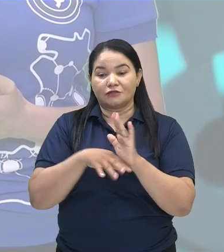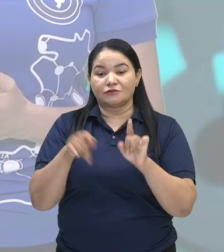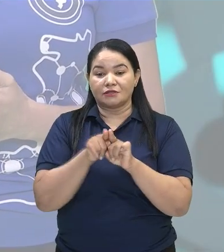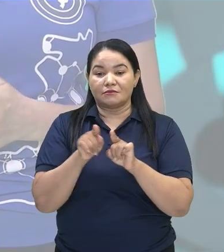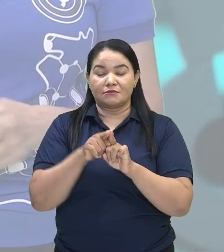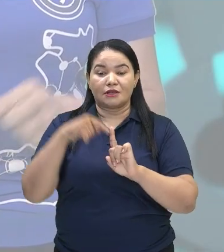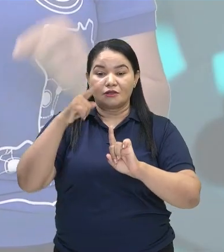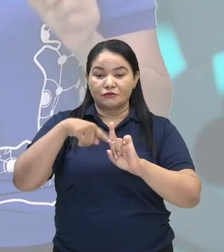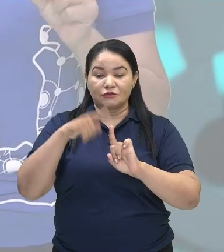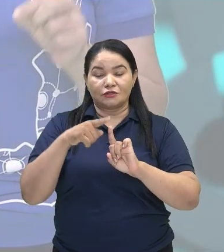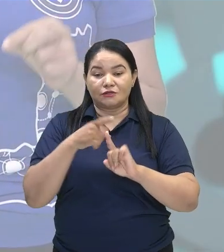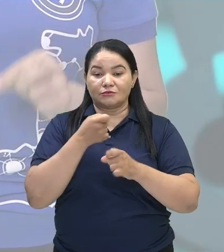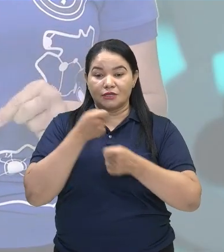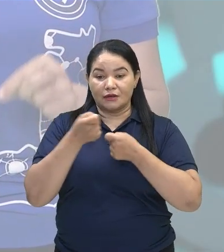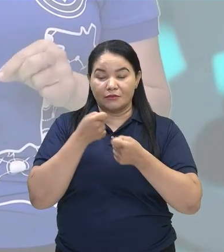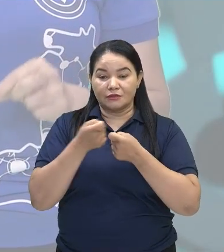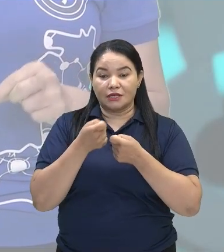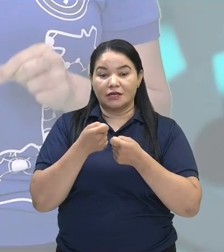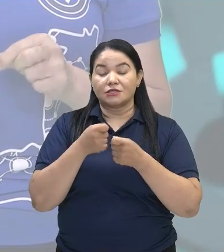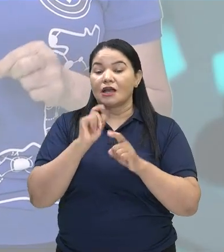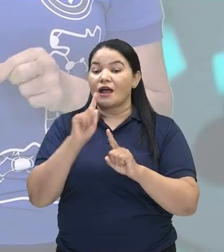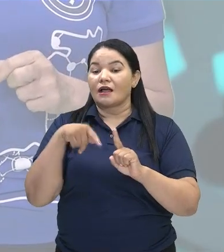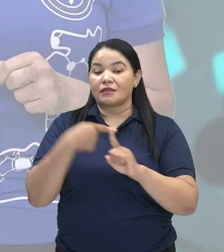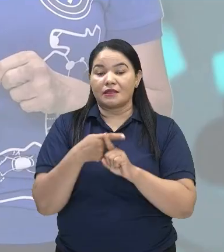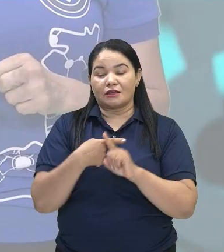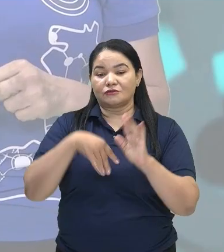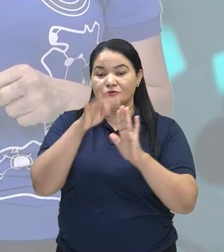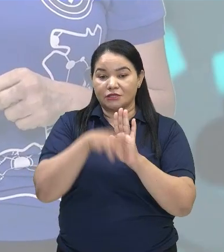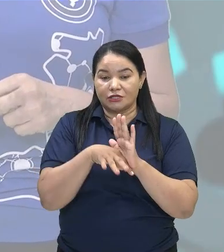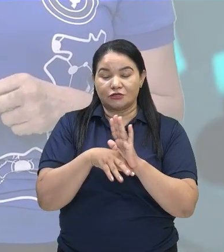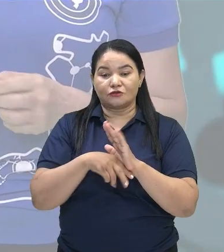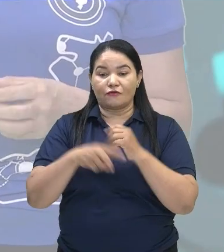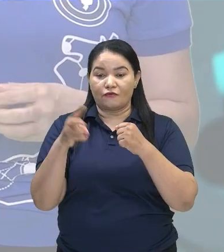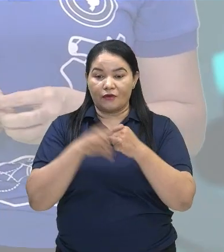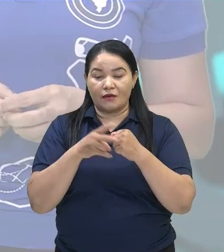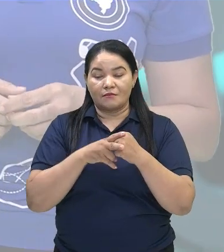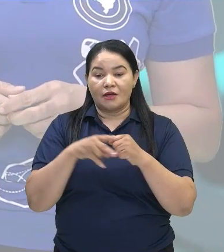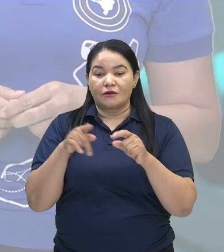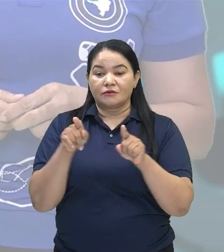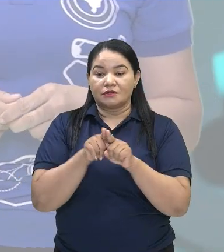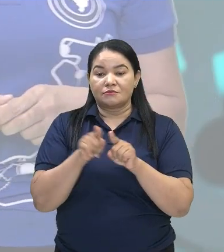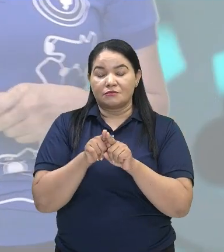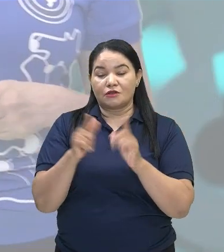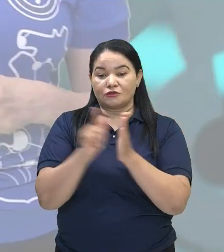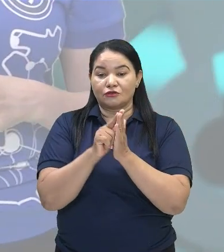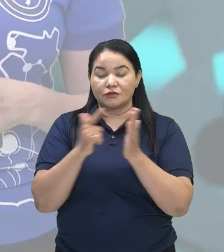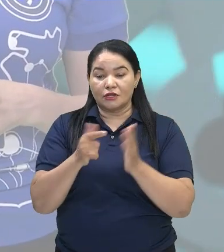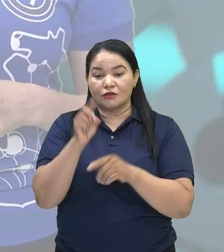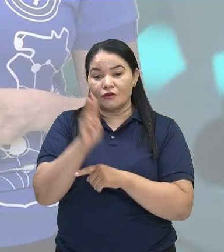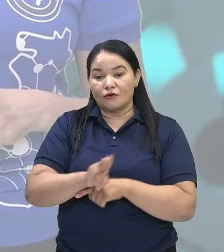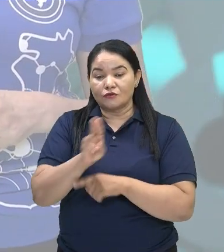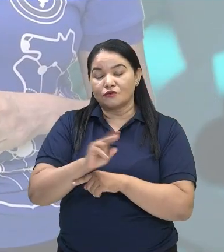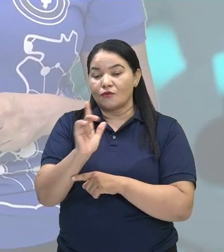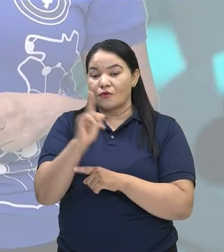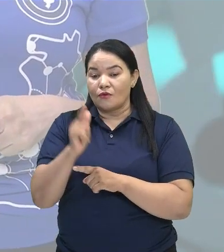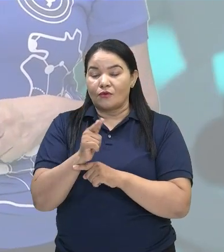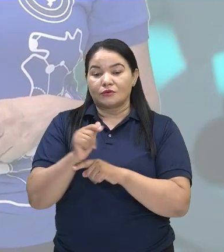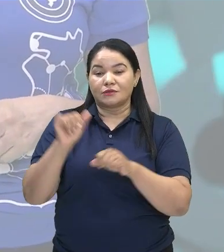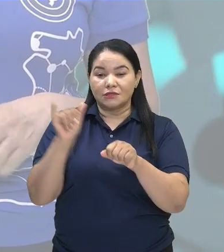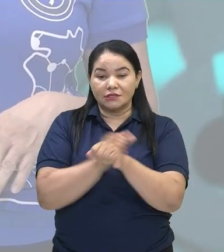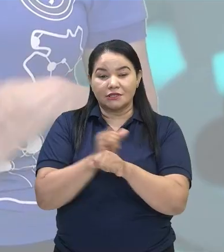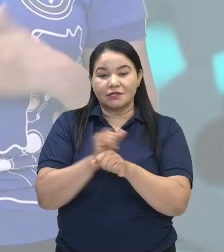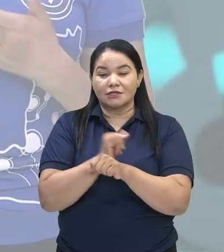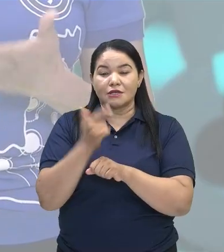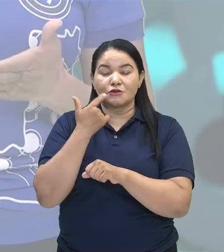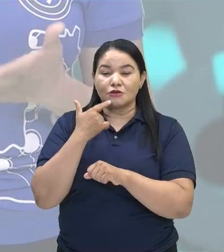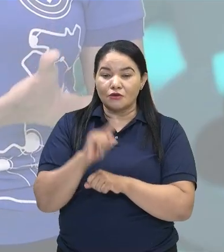de reportagem. Além do texto verbal, o jornalista utiliza outros recursos de